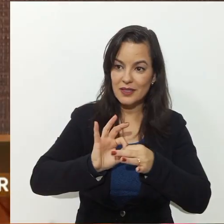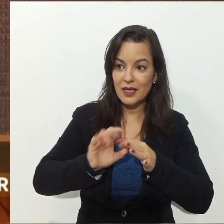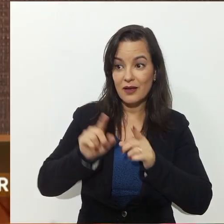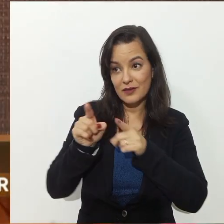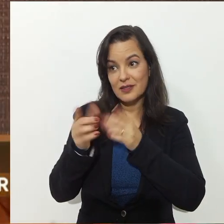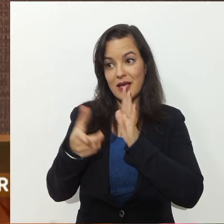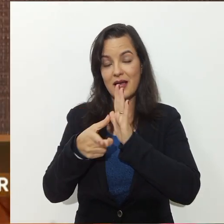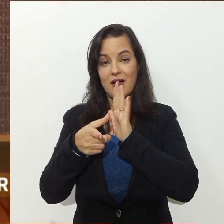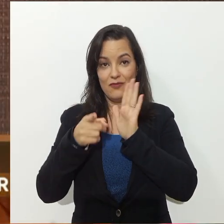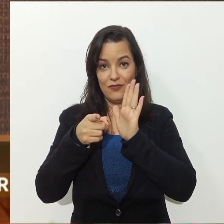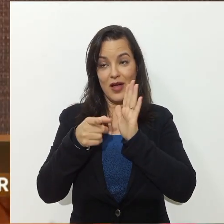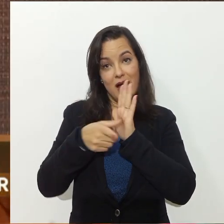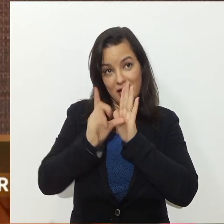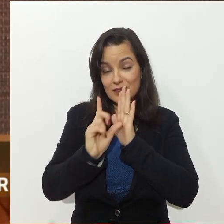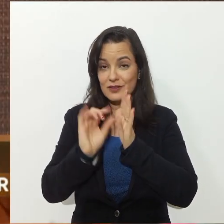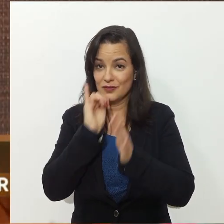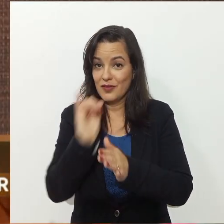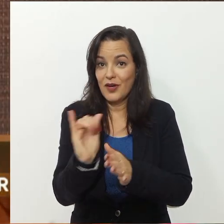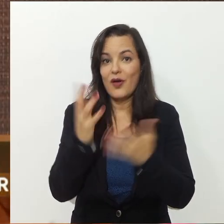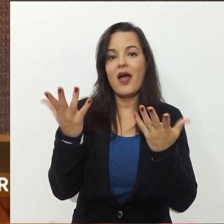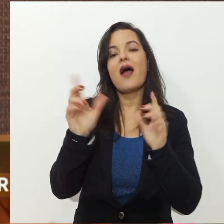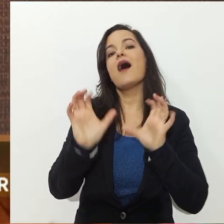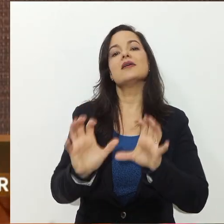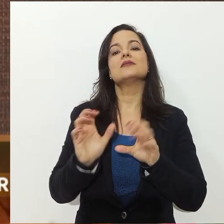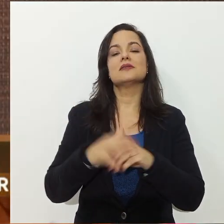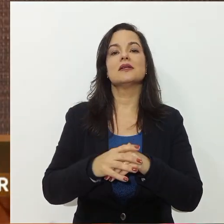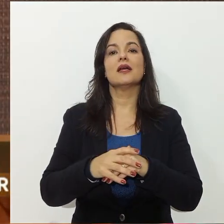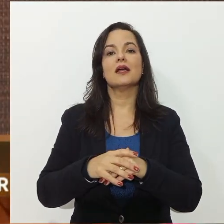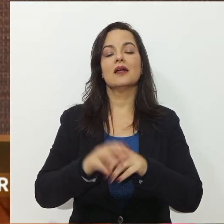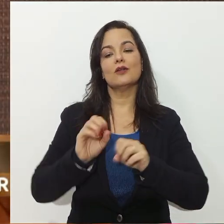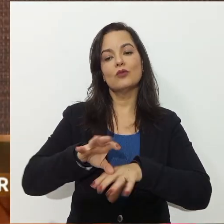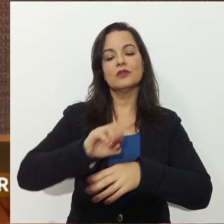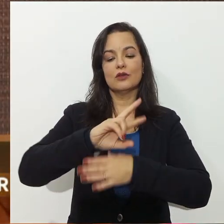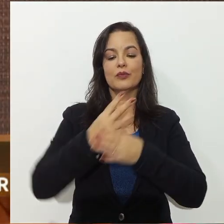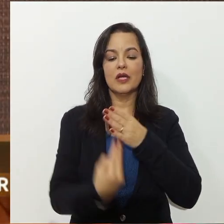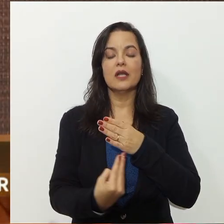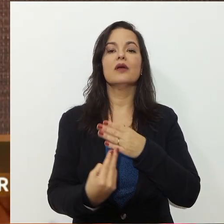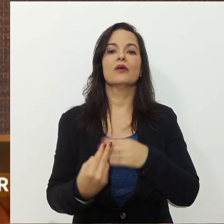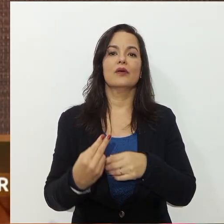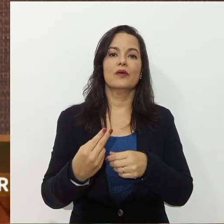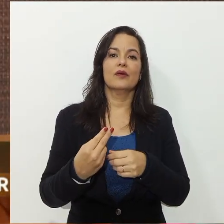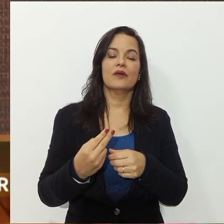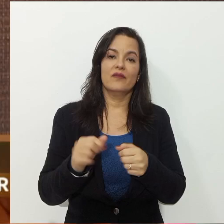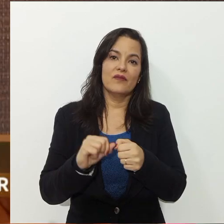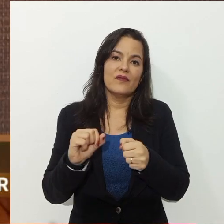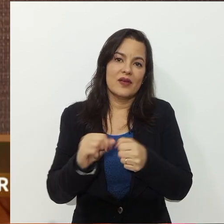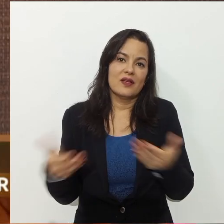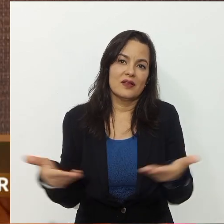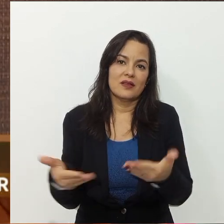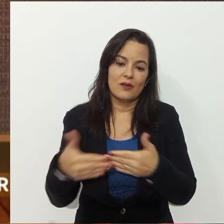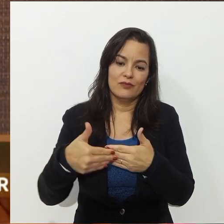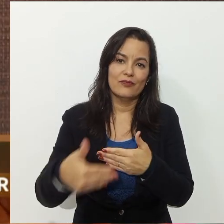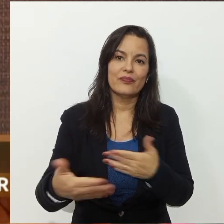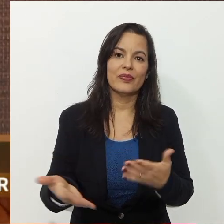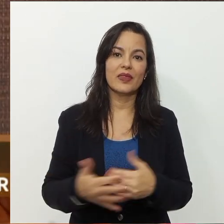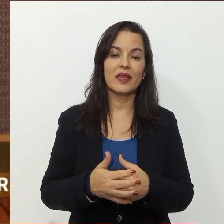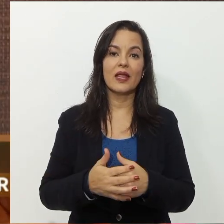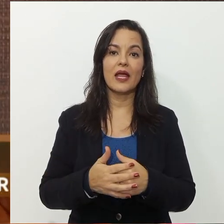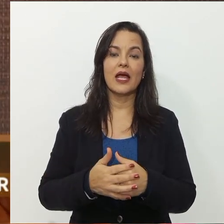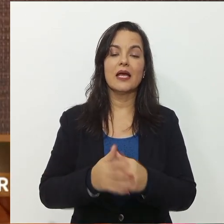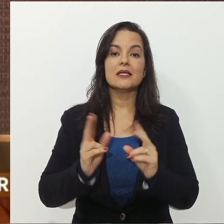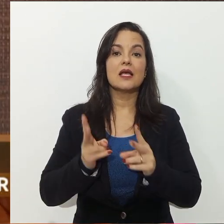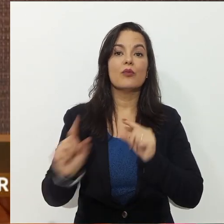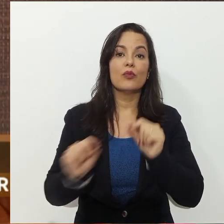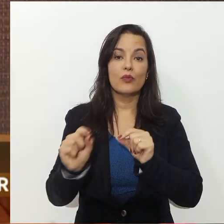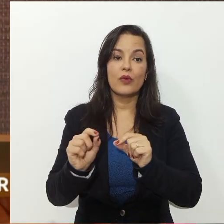aí. É assim que funciona a educação bilíngue hoje, né? É previsto que toda a educação seja oferecida na